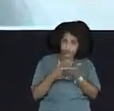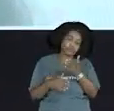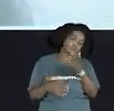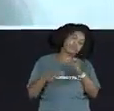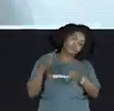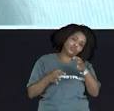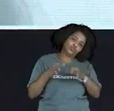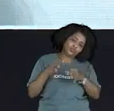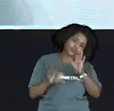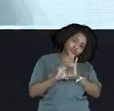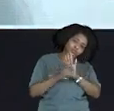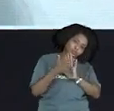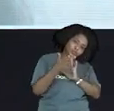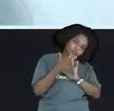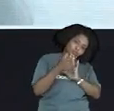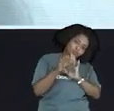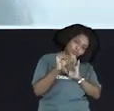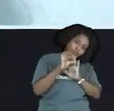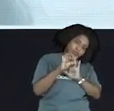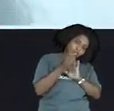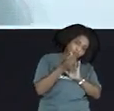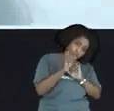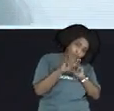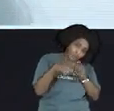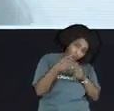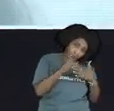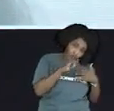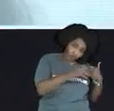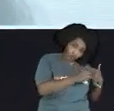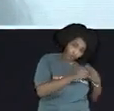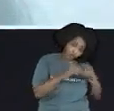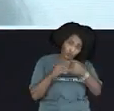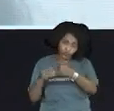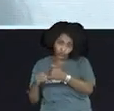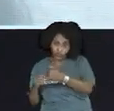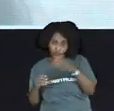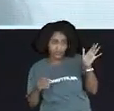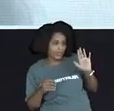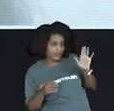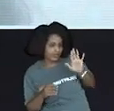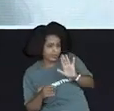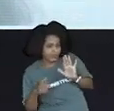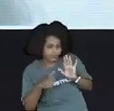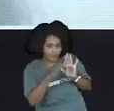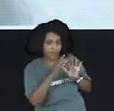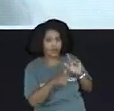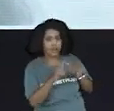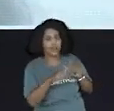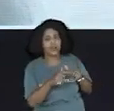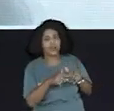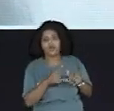Capítulo 2 Versículo 6 diz assim depois que Josué despediu os israelitas